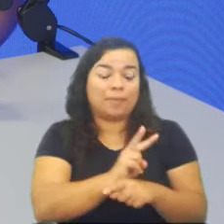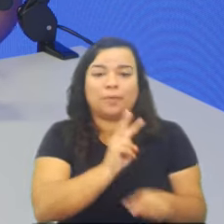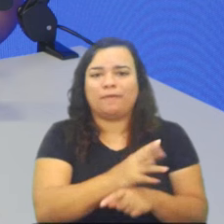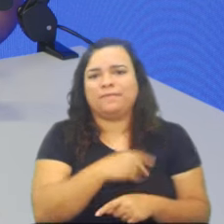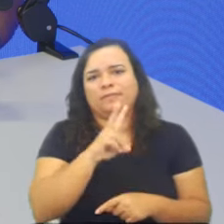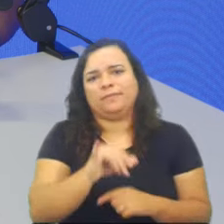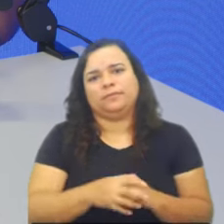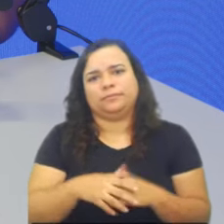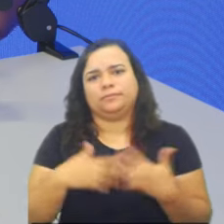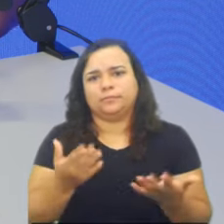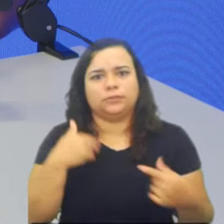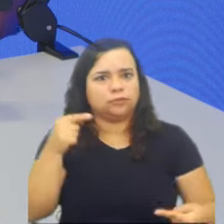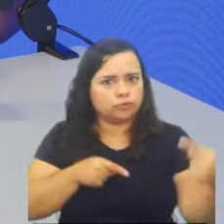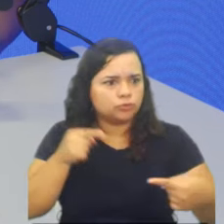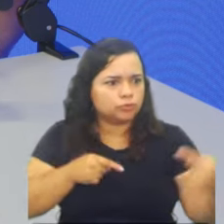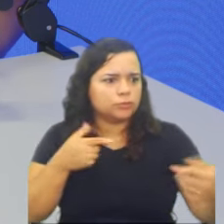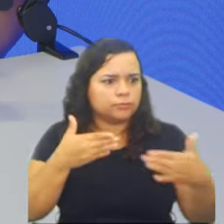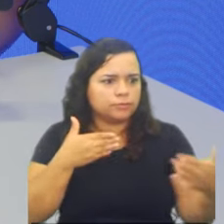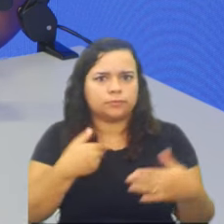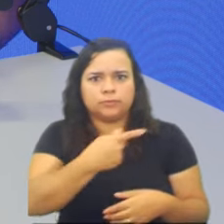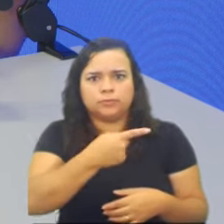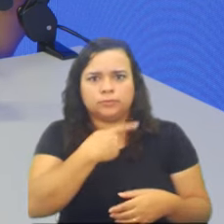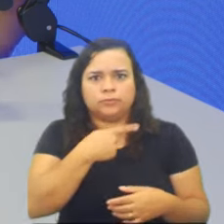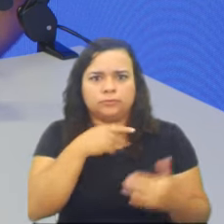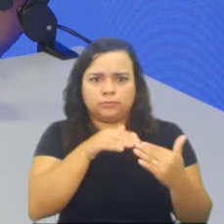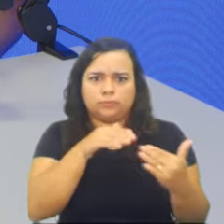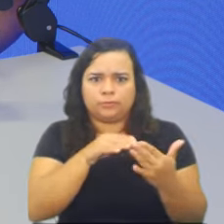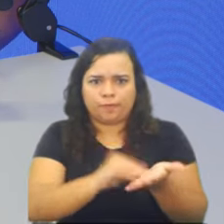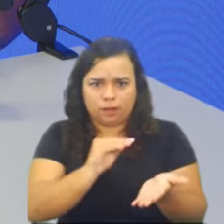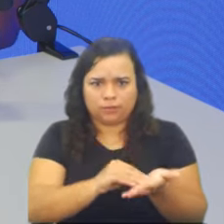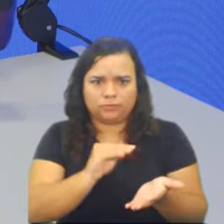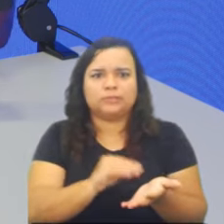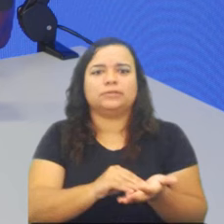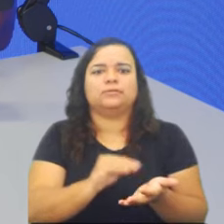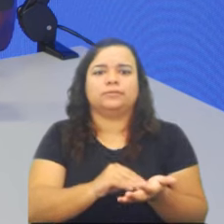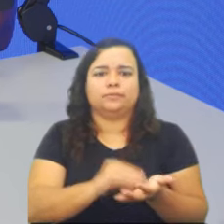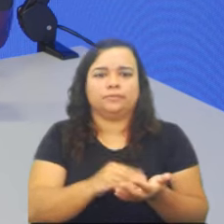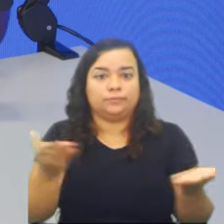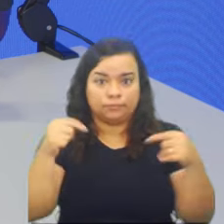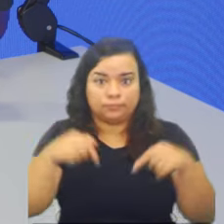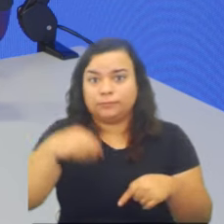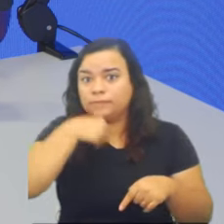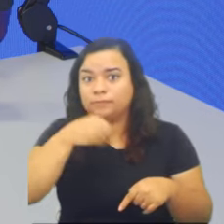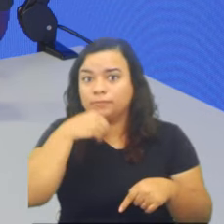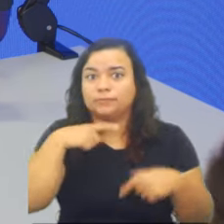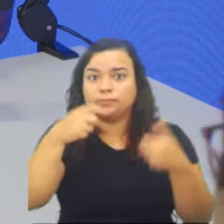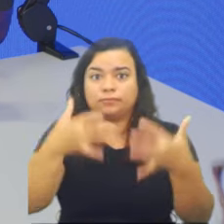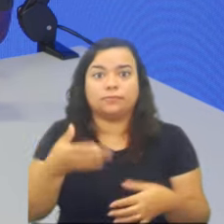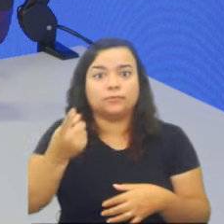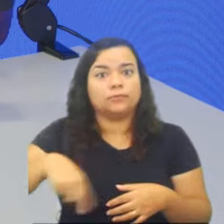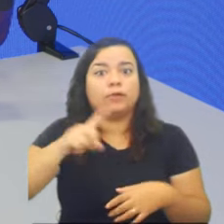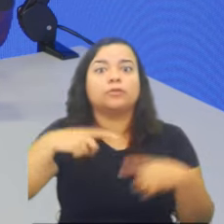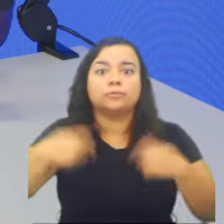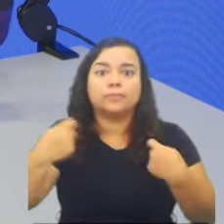o seu filho então na minha Foi uma discussão eu e ela a gente não se acertou Ainda Que bom que eu tô aqui tem oportunidade de te falar a gente tem